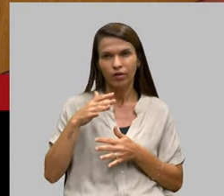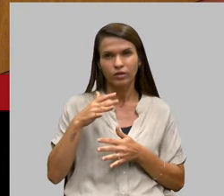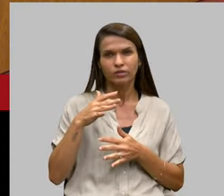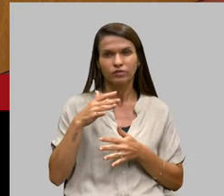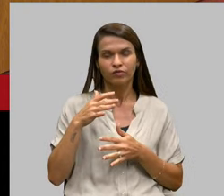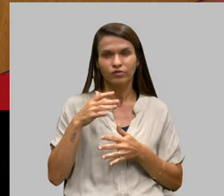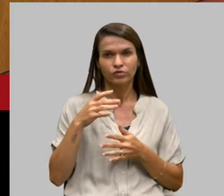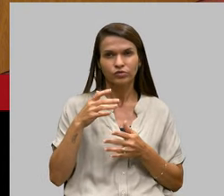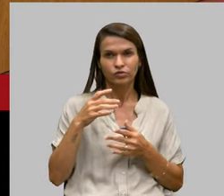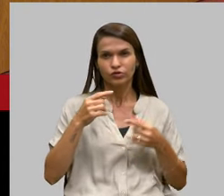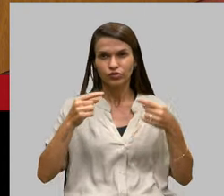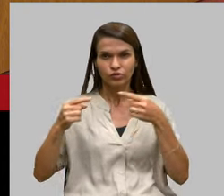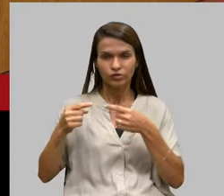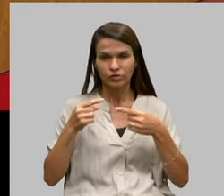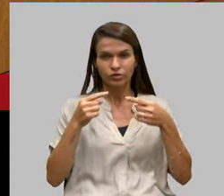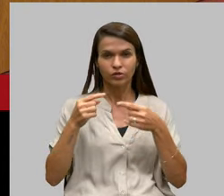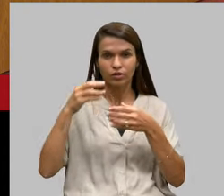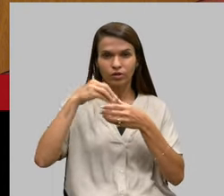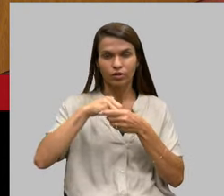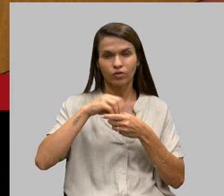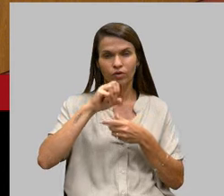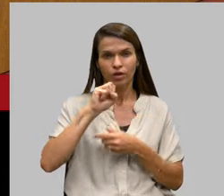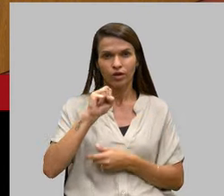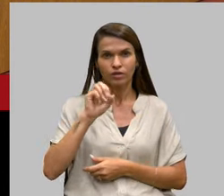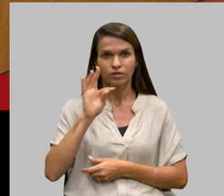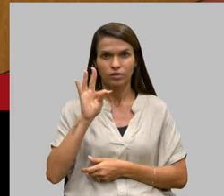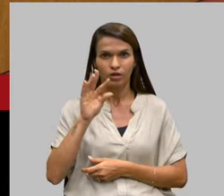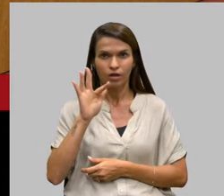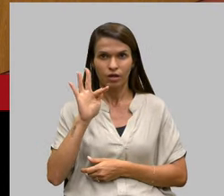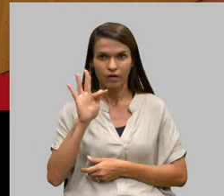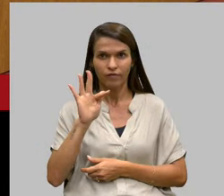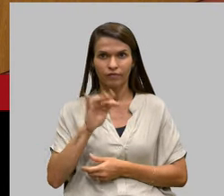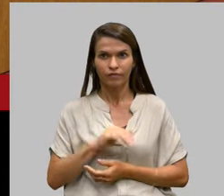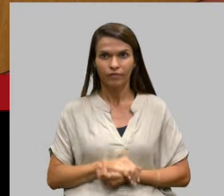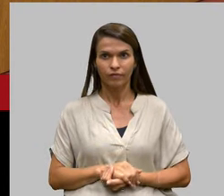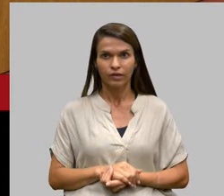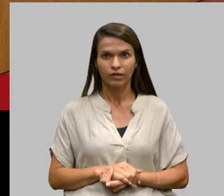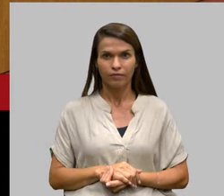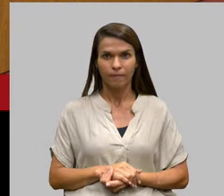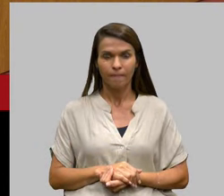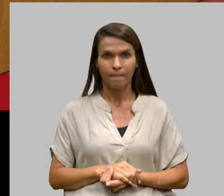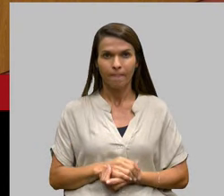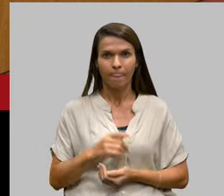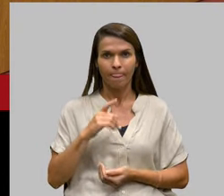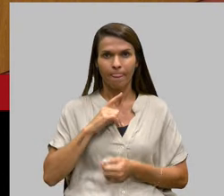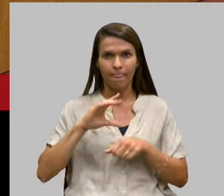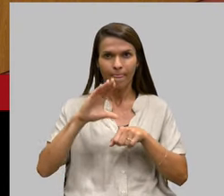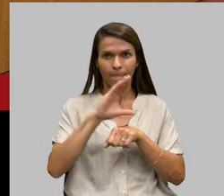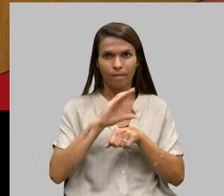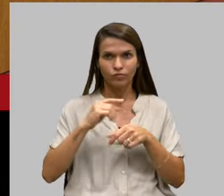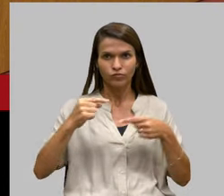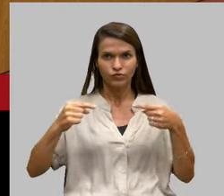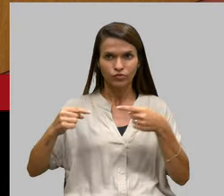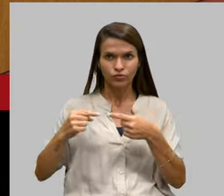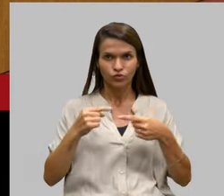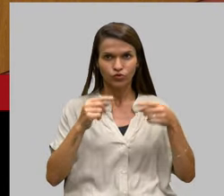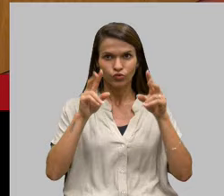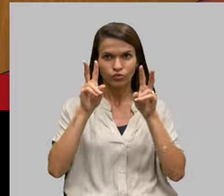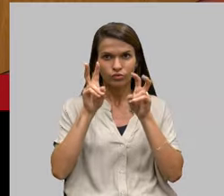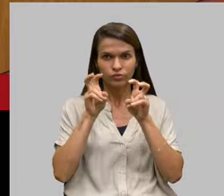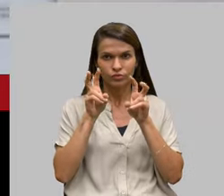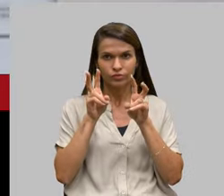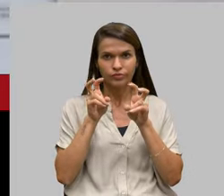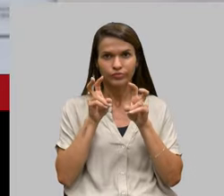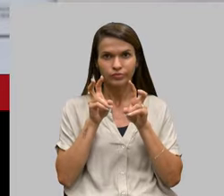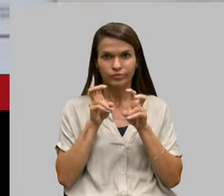no STF é tem uma ação direta de inconstitucionalidade discutindo o tema e tá até